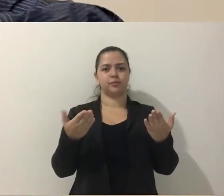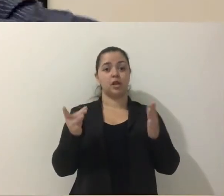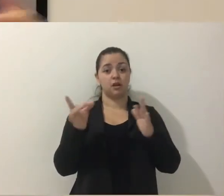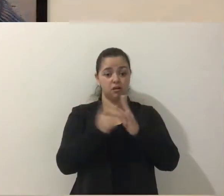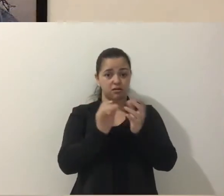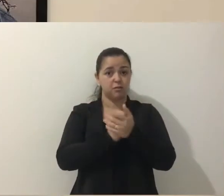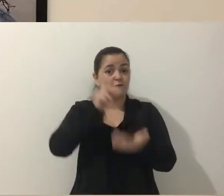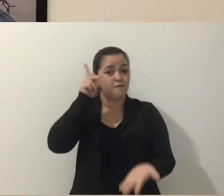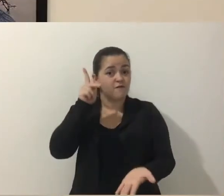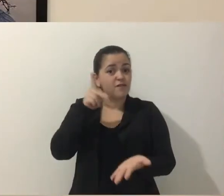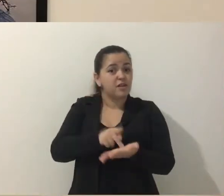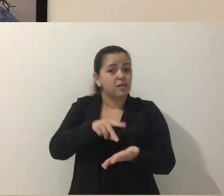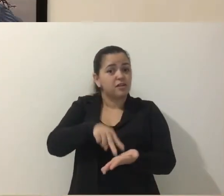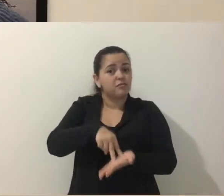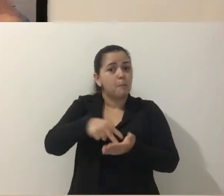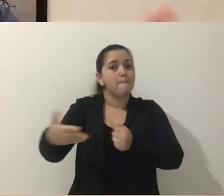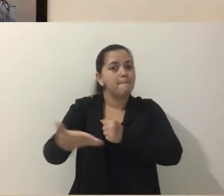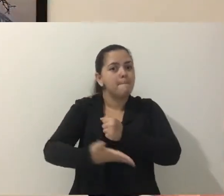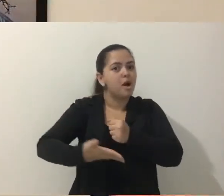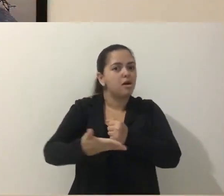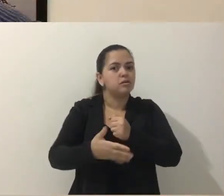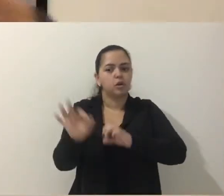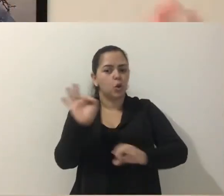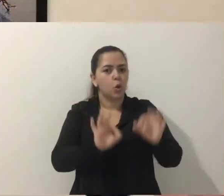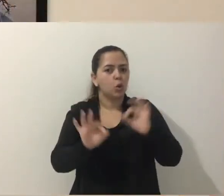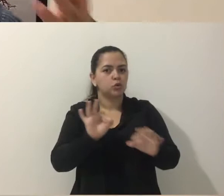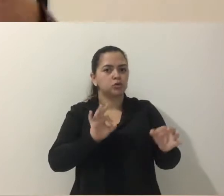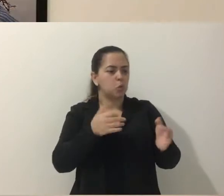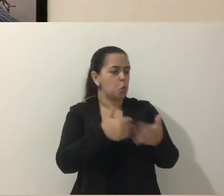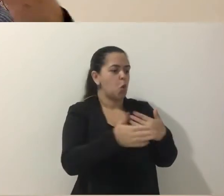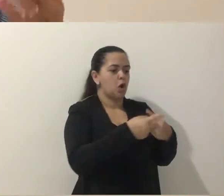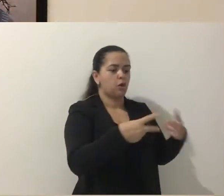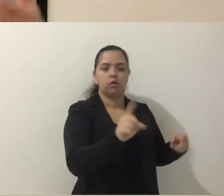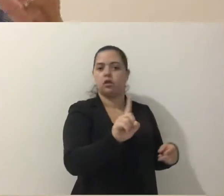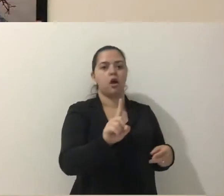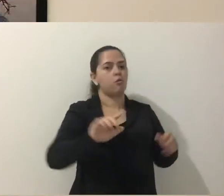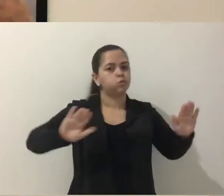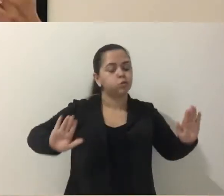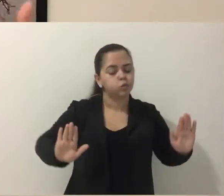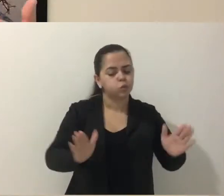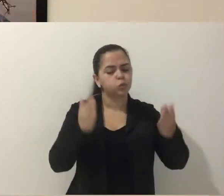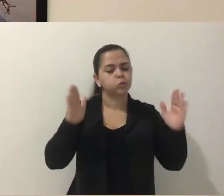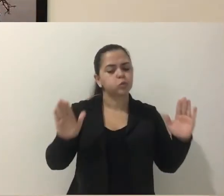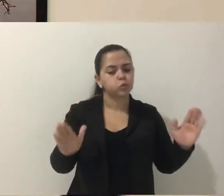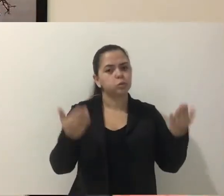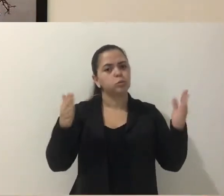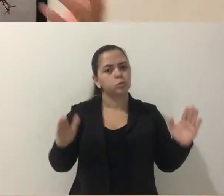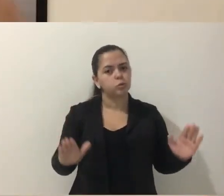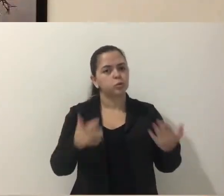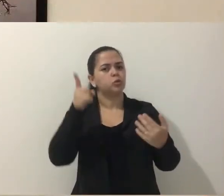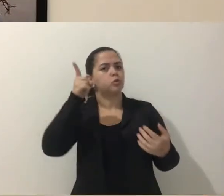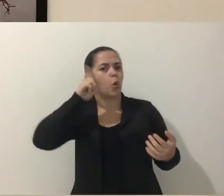constrói por acaso. São investimentos e investimentos que nós precisamos fazer